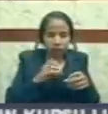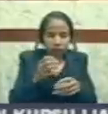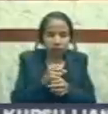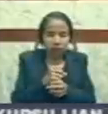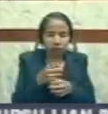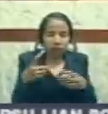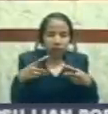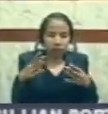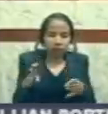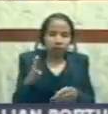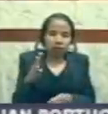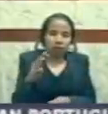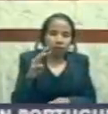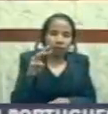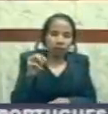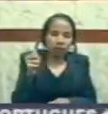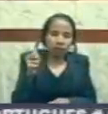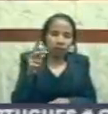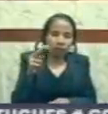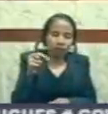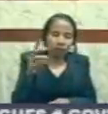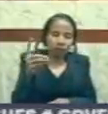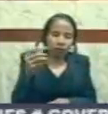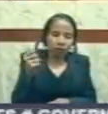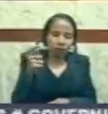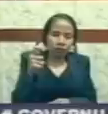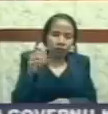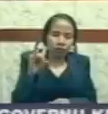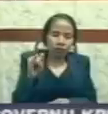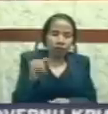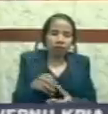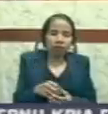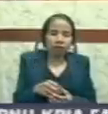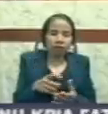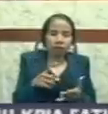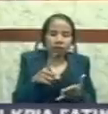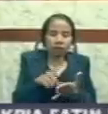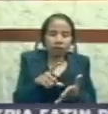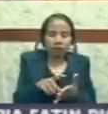deputado Mandate. Também a matéria se renebe que discute com